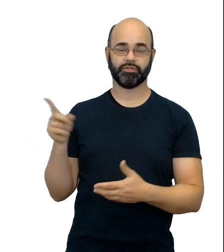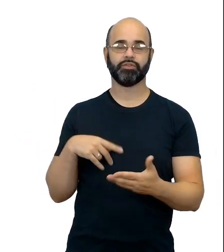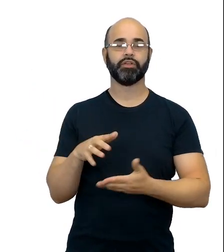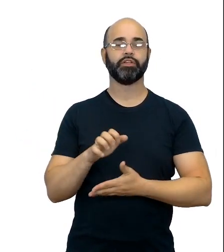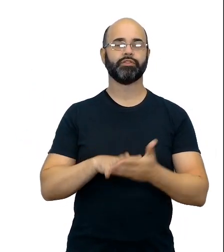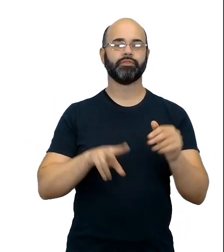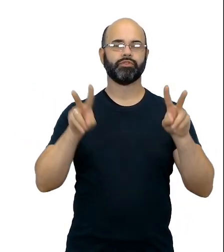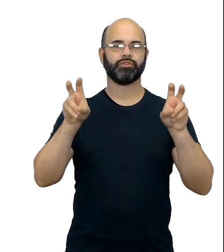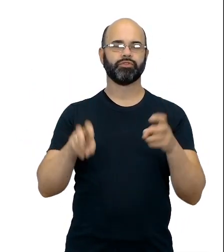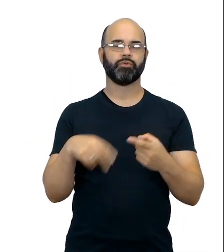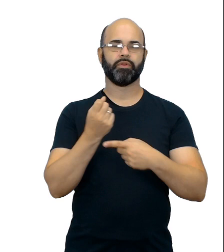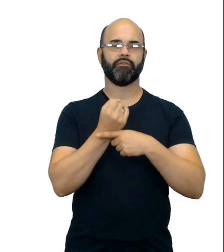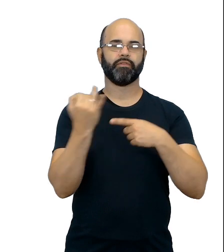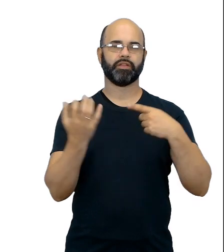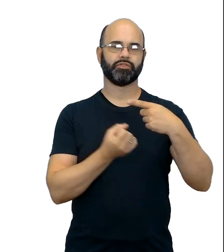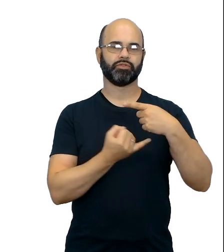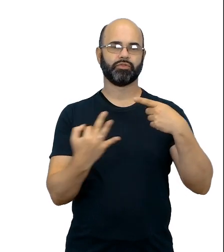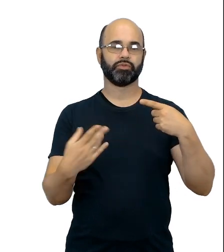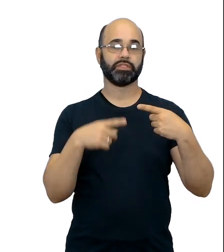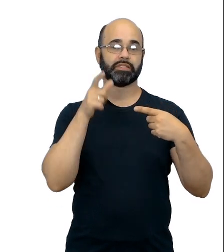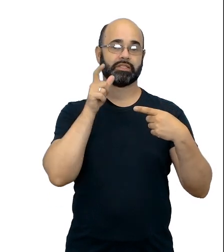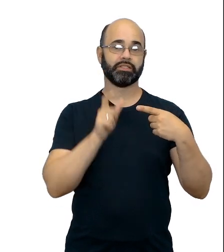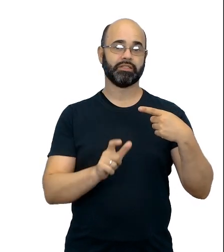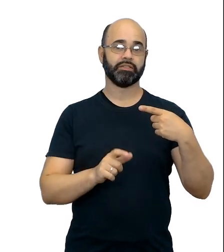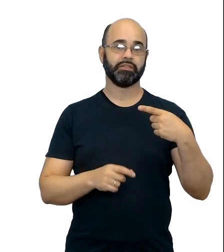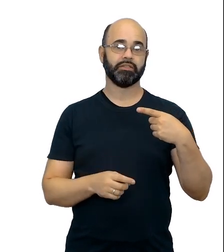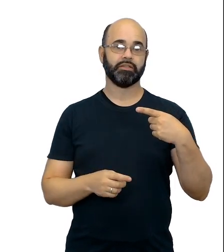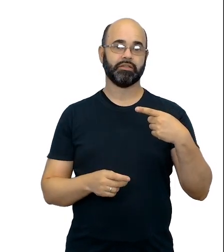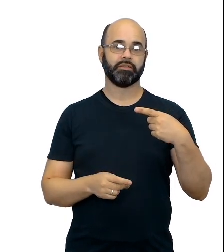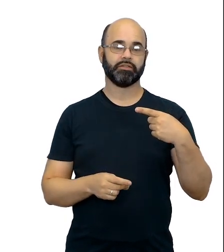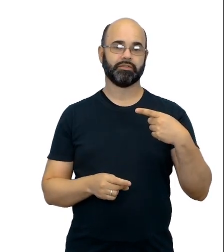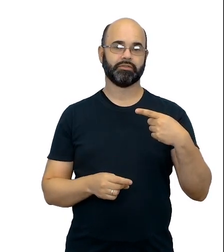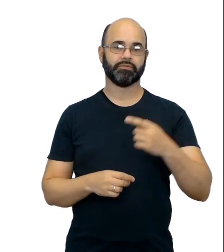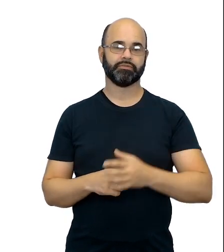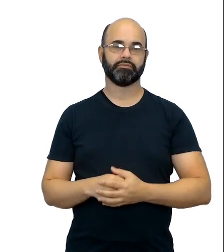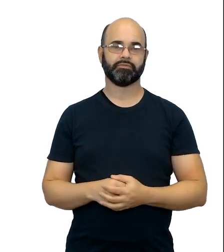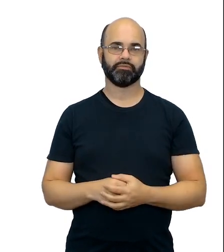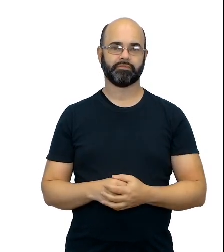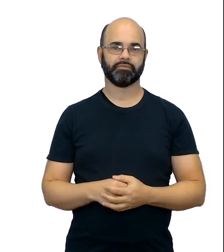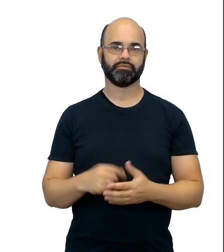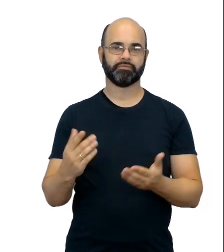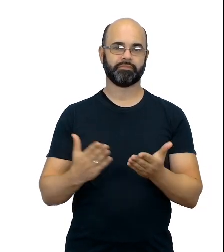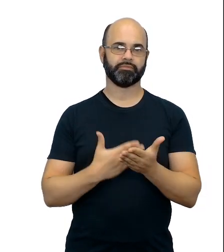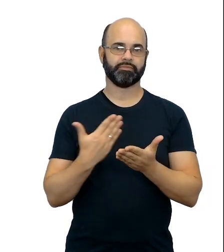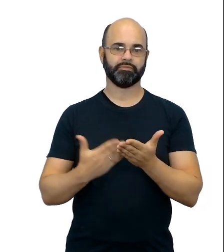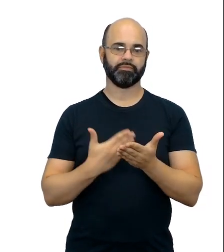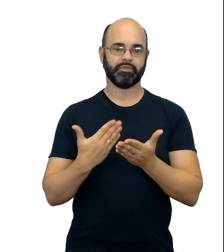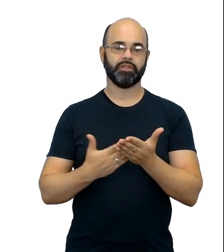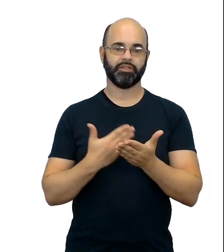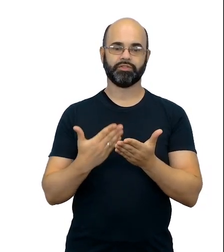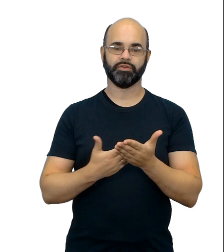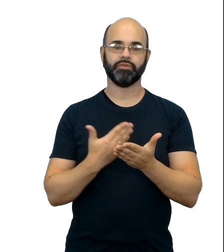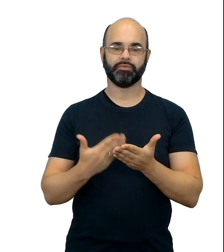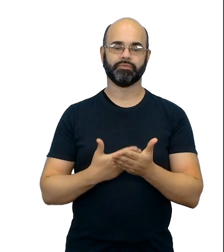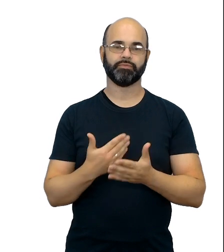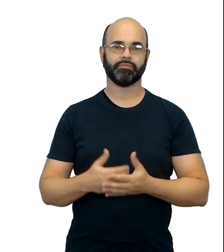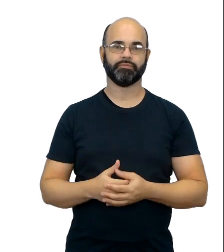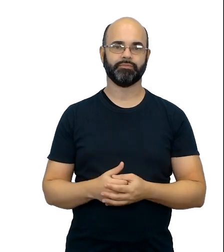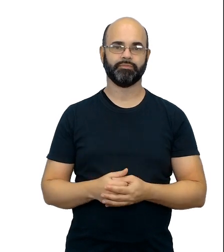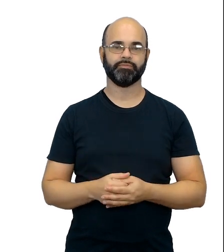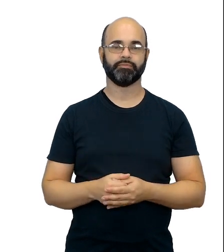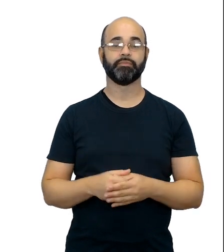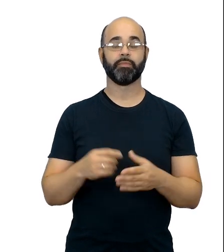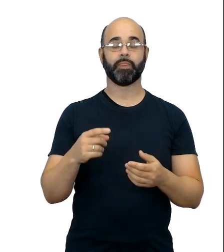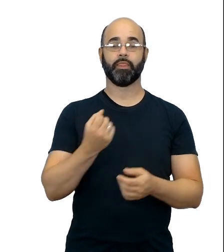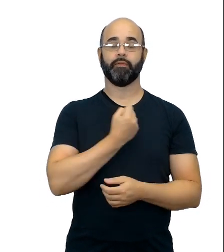de frações interessantes, se vocês pegarem aí, está na página do estudante, está na